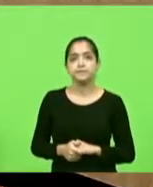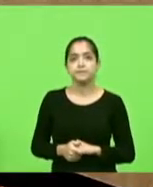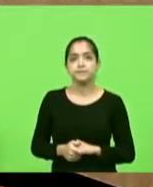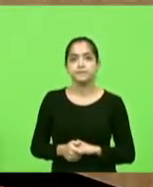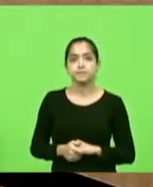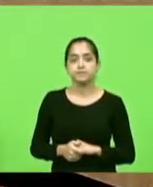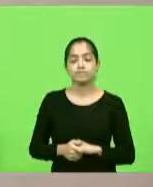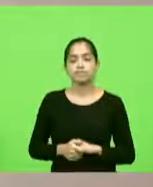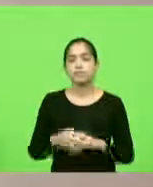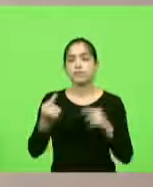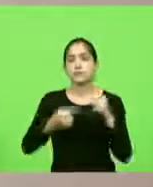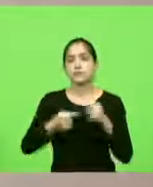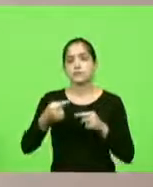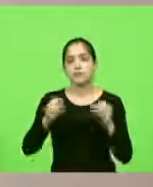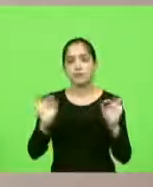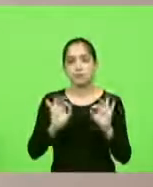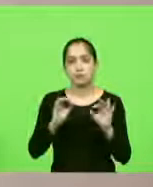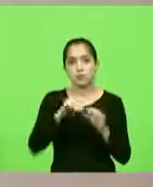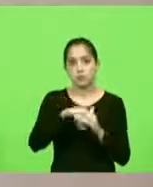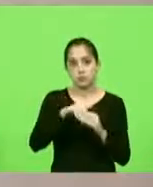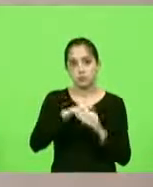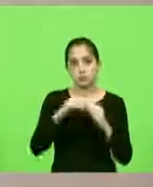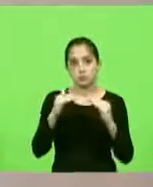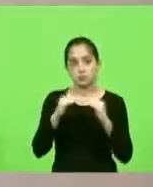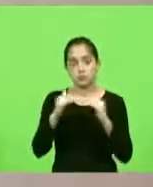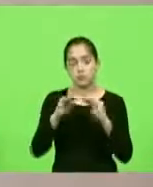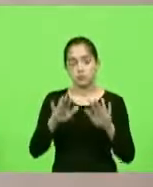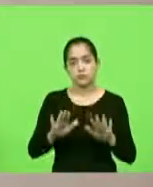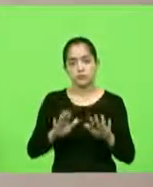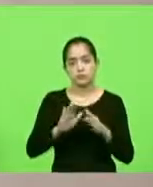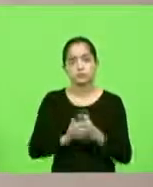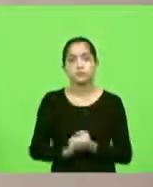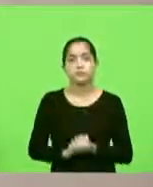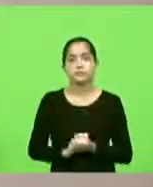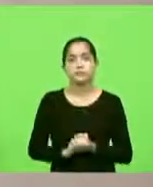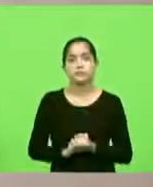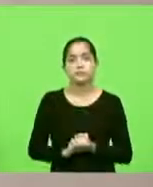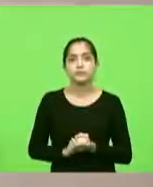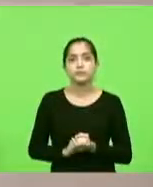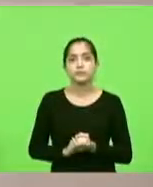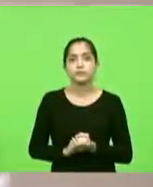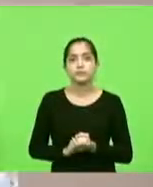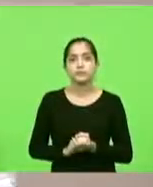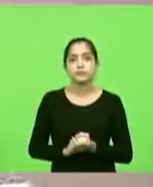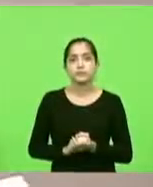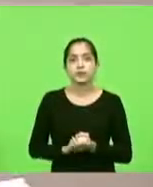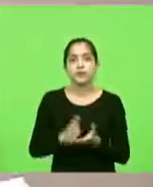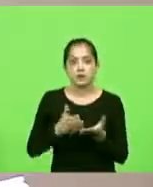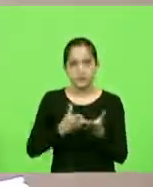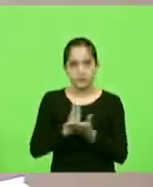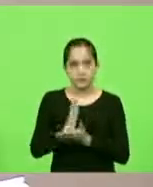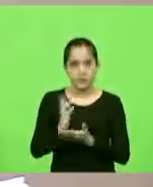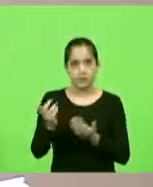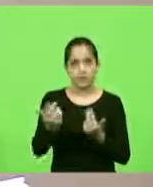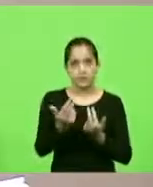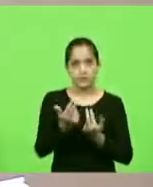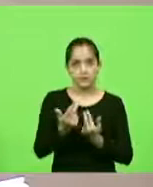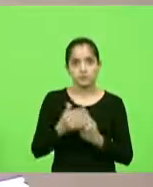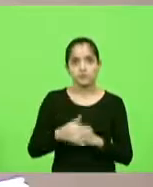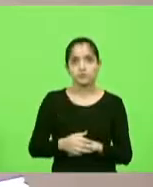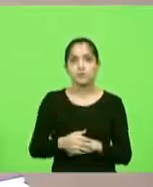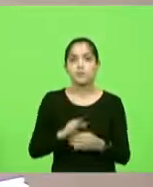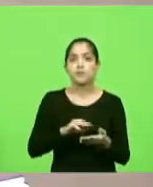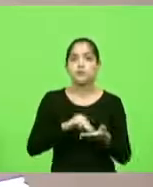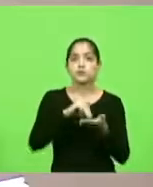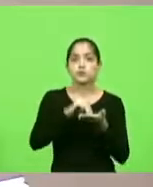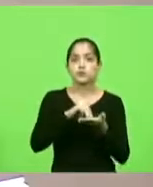Não havendo mais quem queira discutir em votação, deputados que aprovam, permaneçam como se encontra. Aprovado por unanimidade,